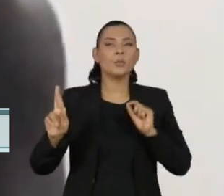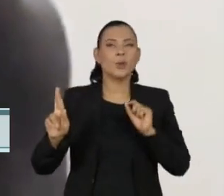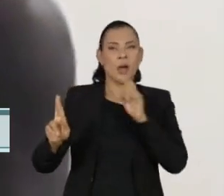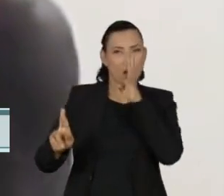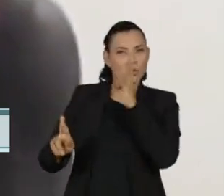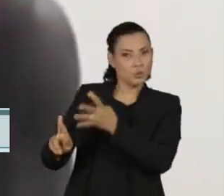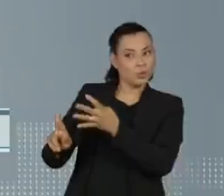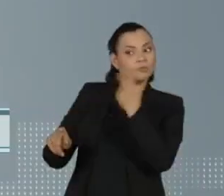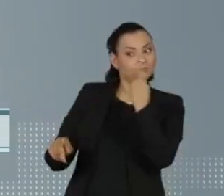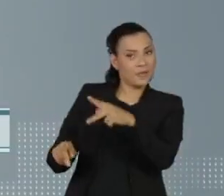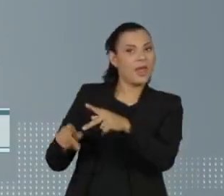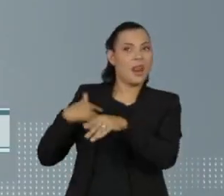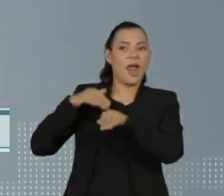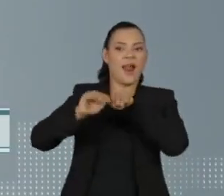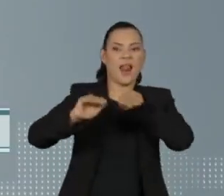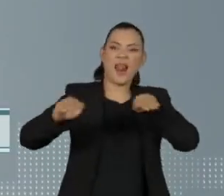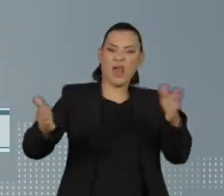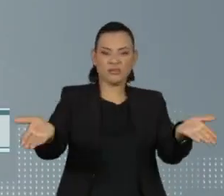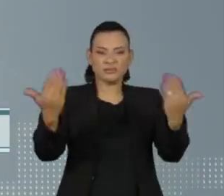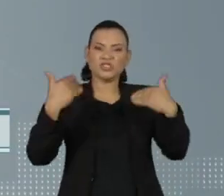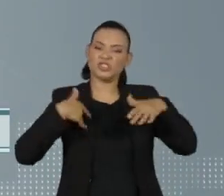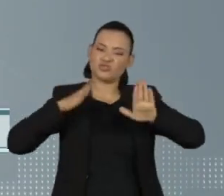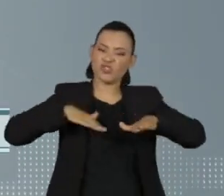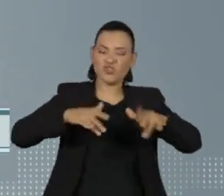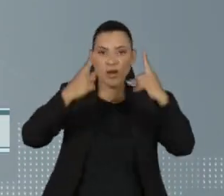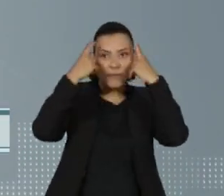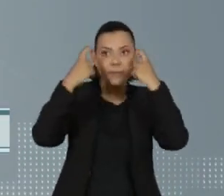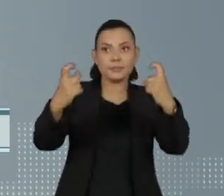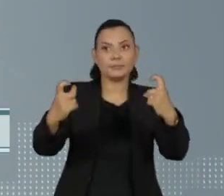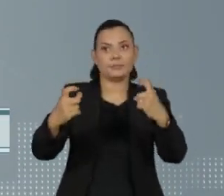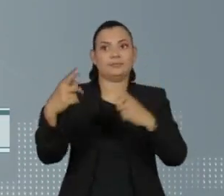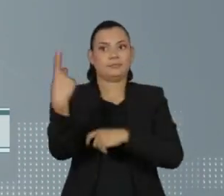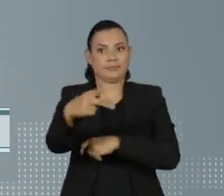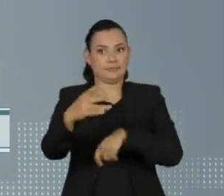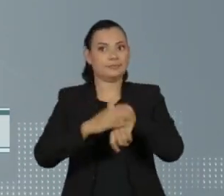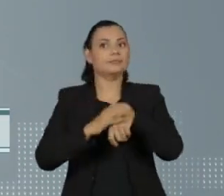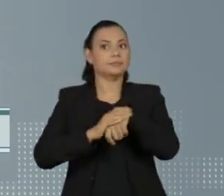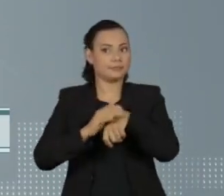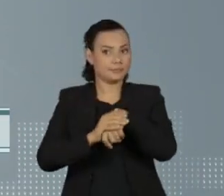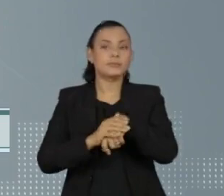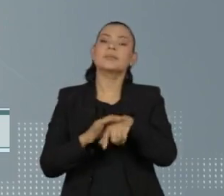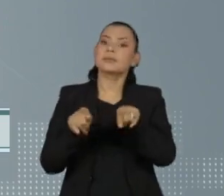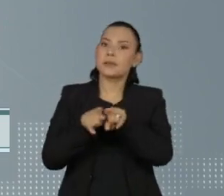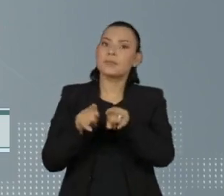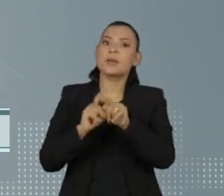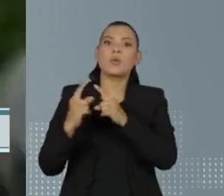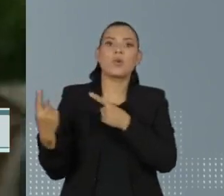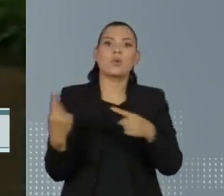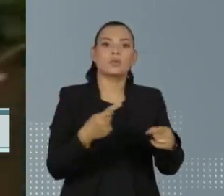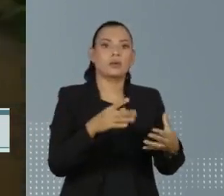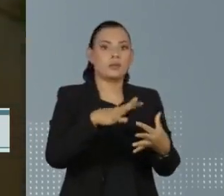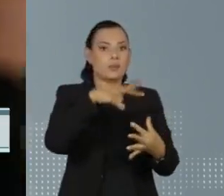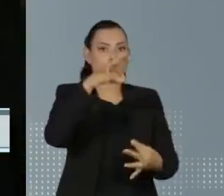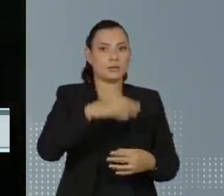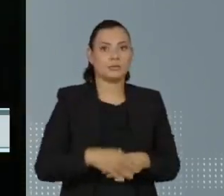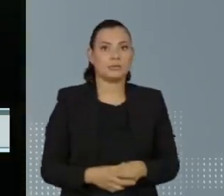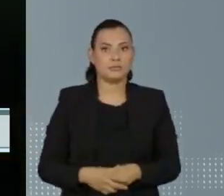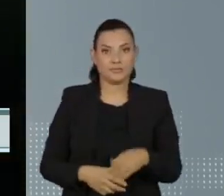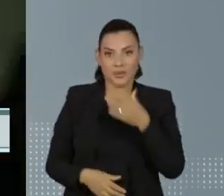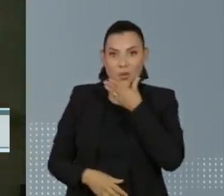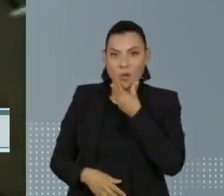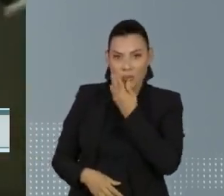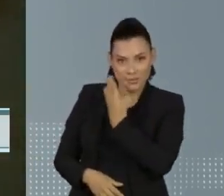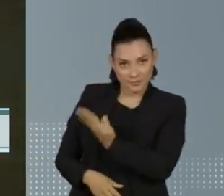de instigar a população atos de violência e atentar contra o estado democrático de direito seré